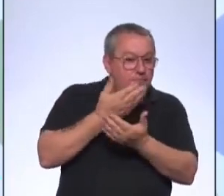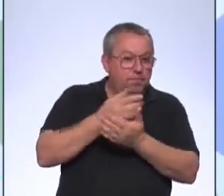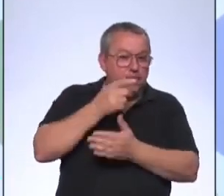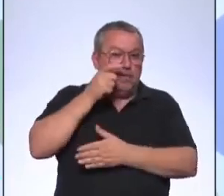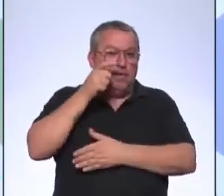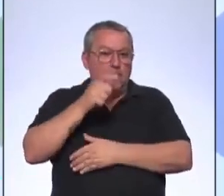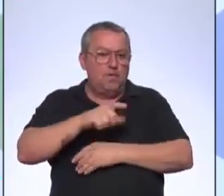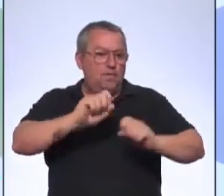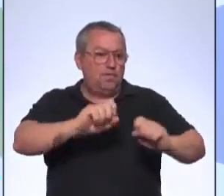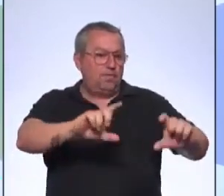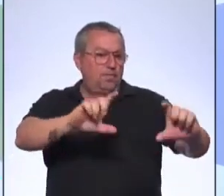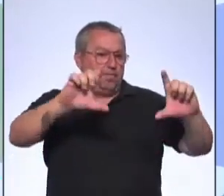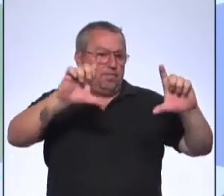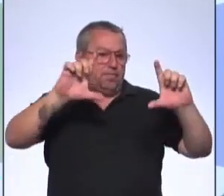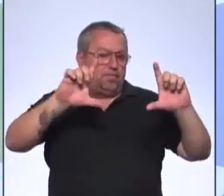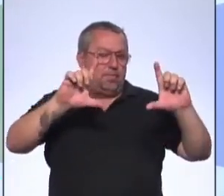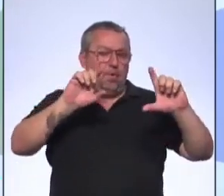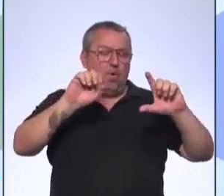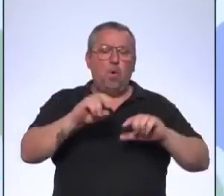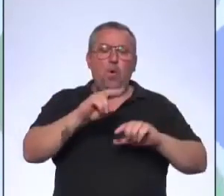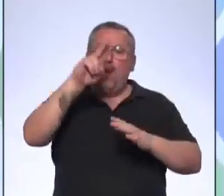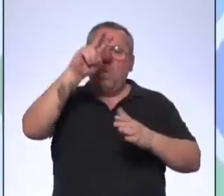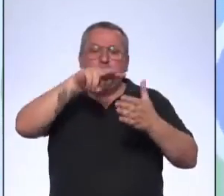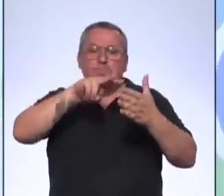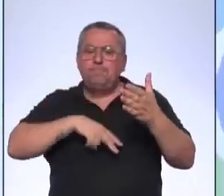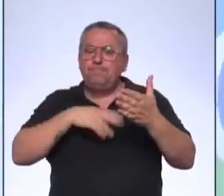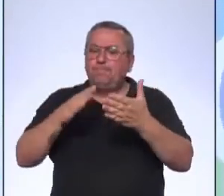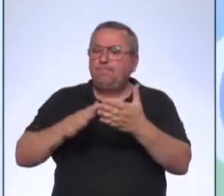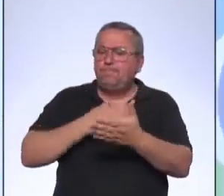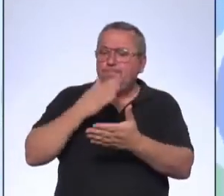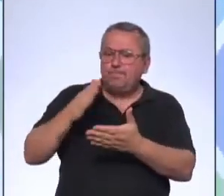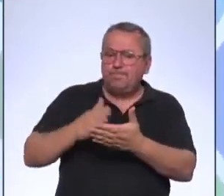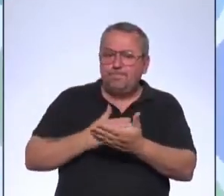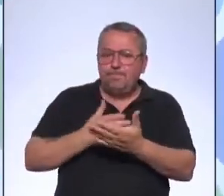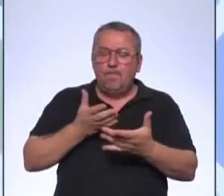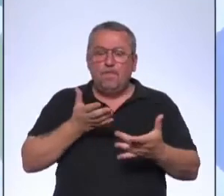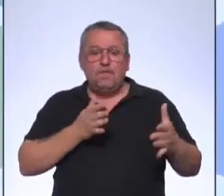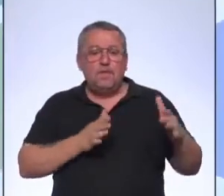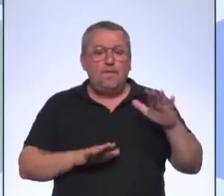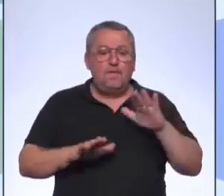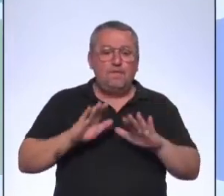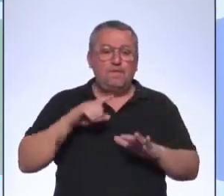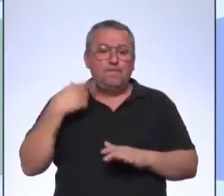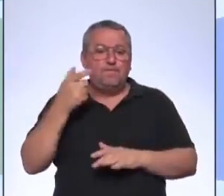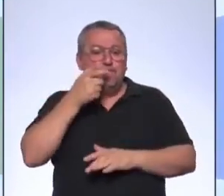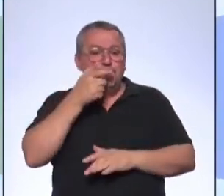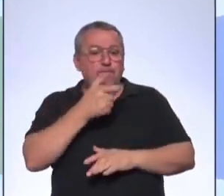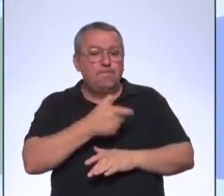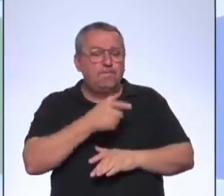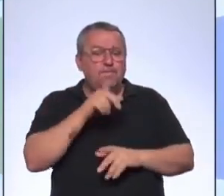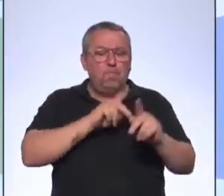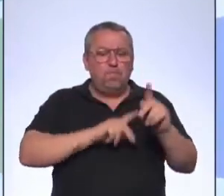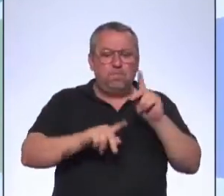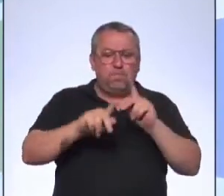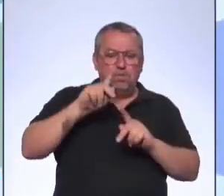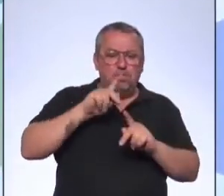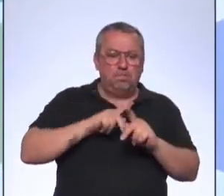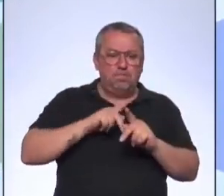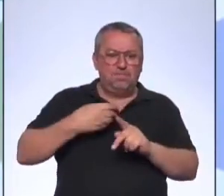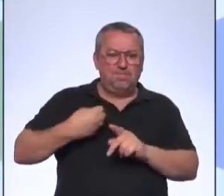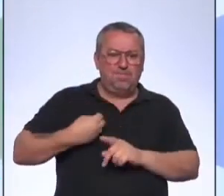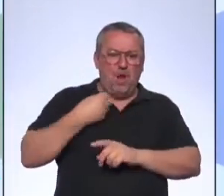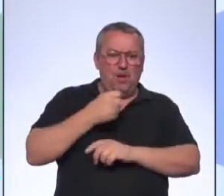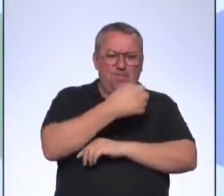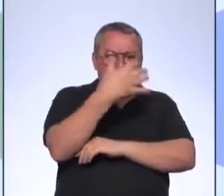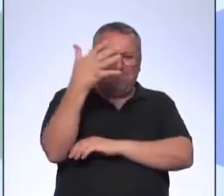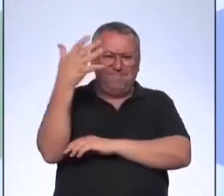alguma imagem ou lemos em alguns livros, talvez nós olhamos como povos que moram na selva,